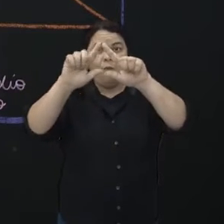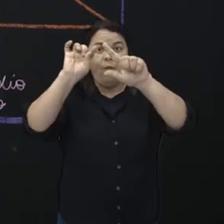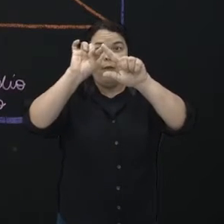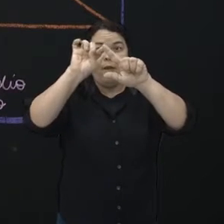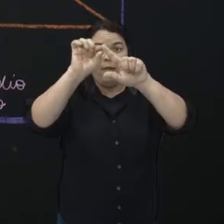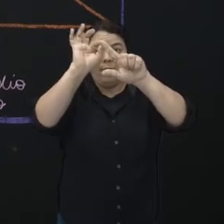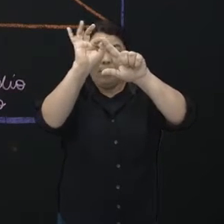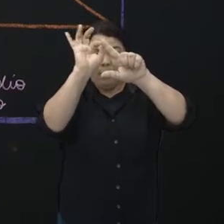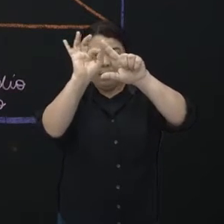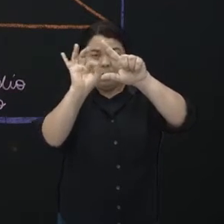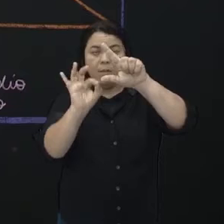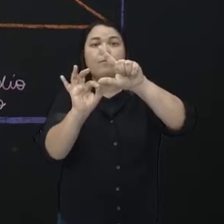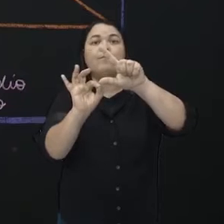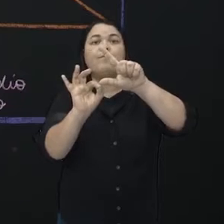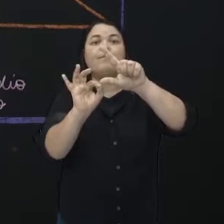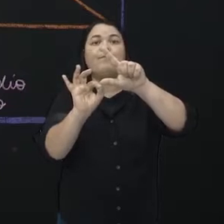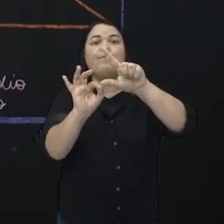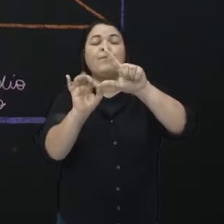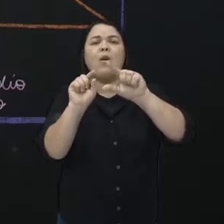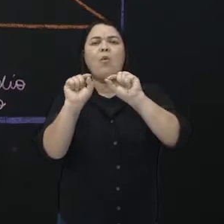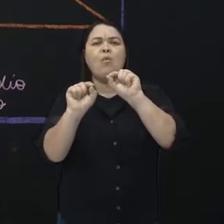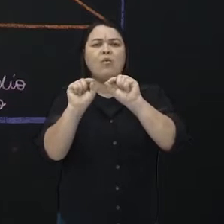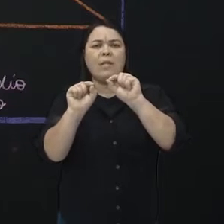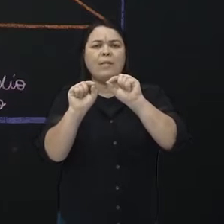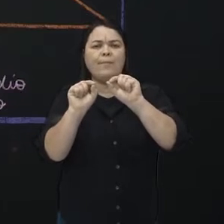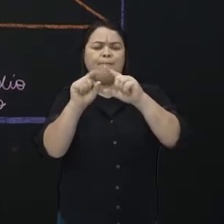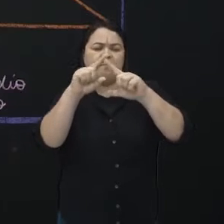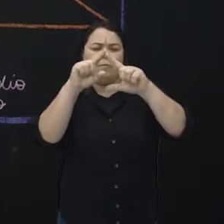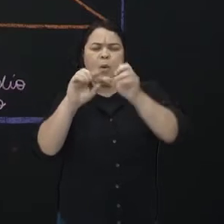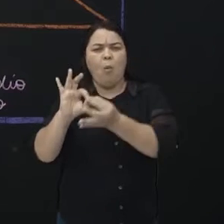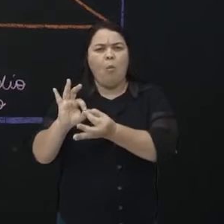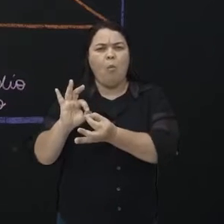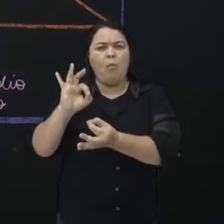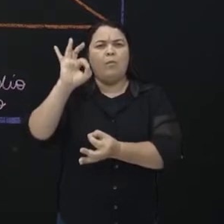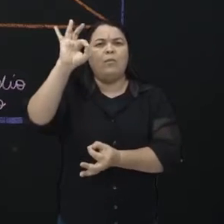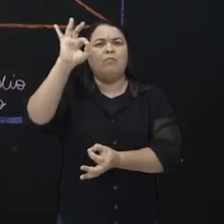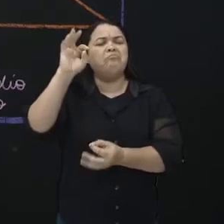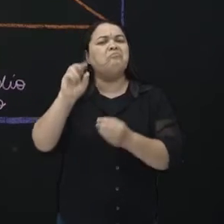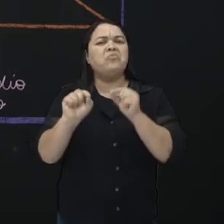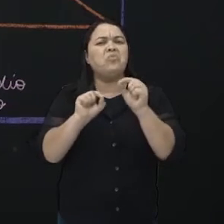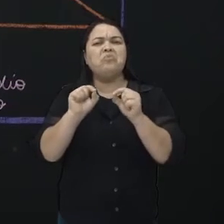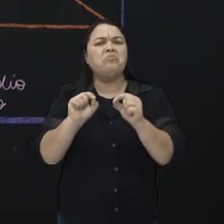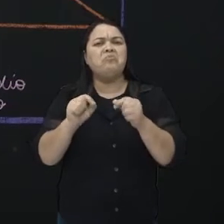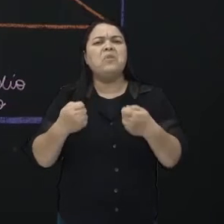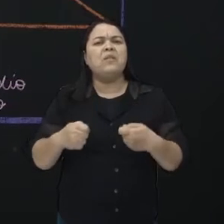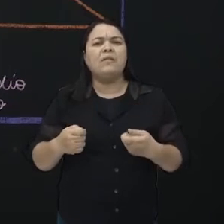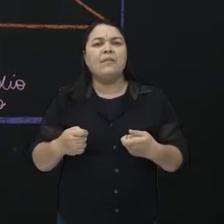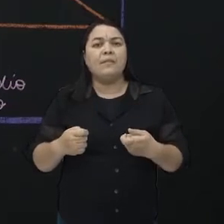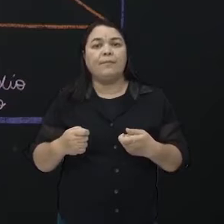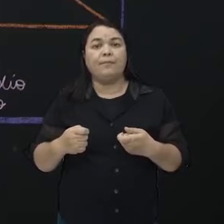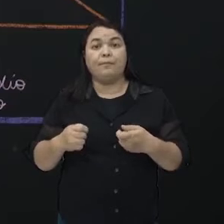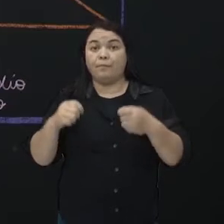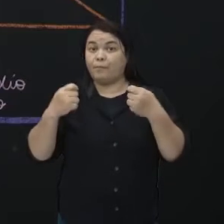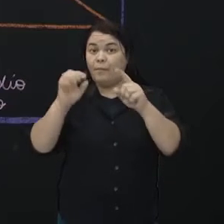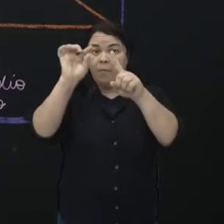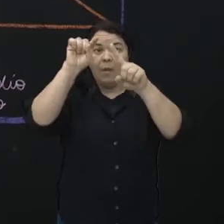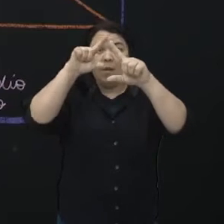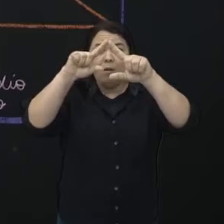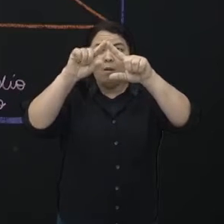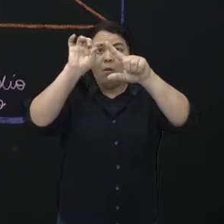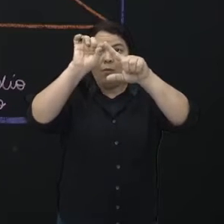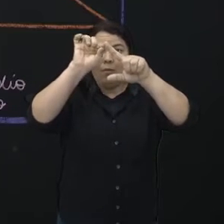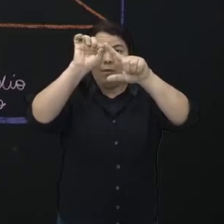Reparem. Primeiramente tem aqui a altura, que é esse segmento, essa seviana em amarelo, onde ela sai aqui de